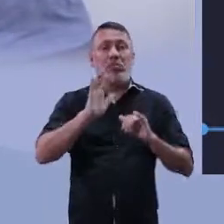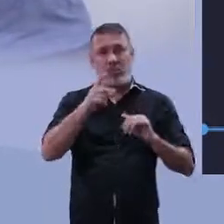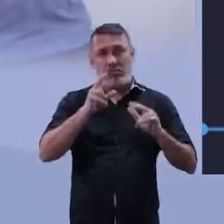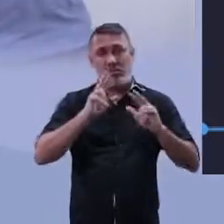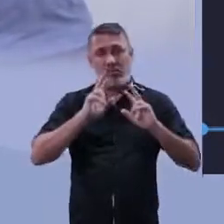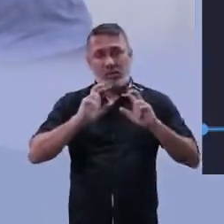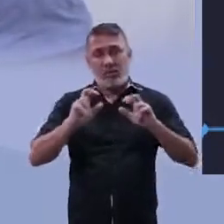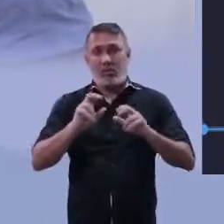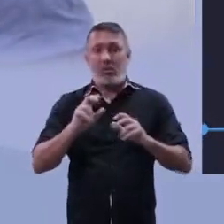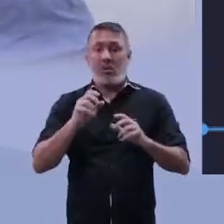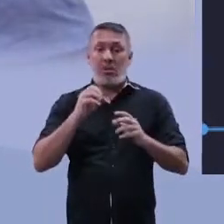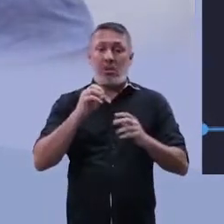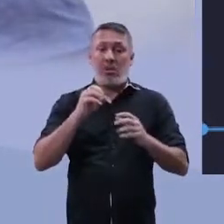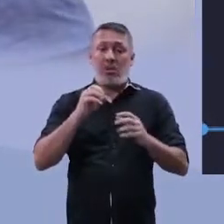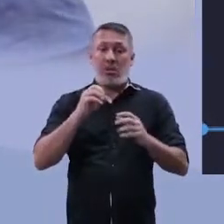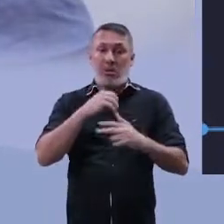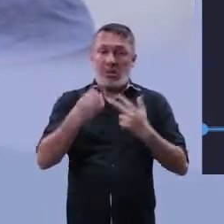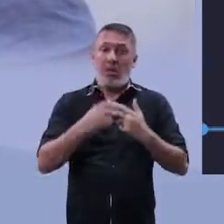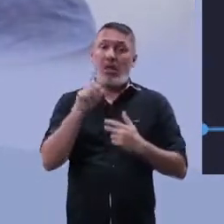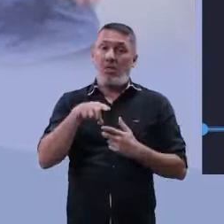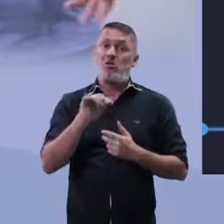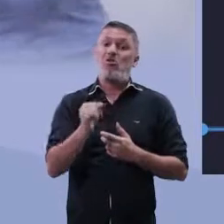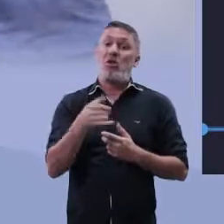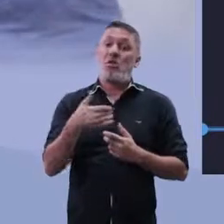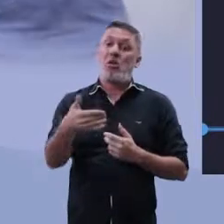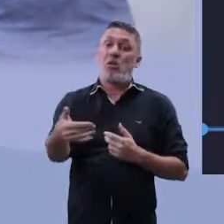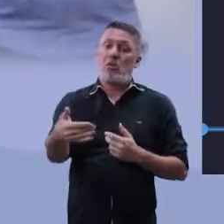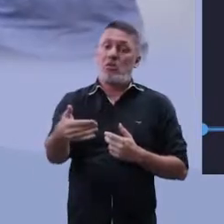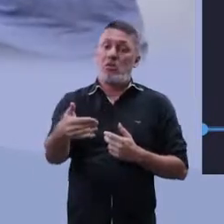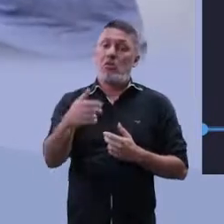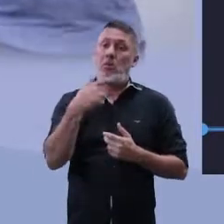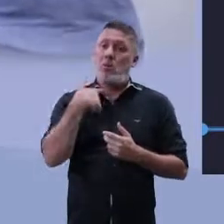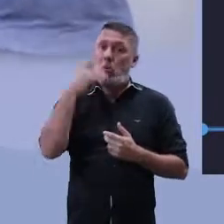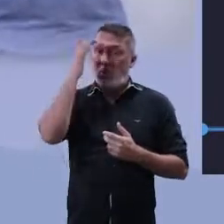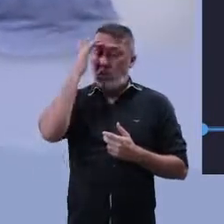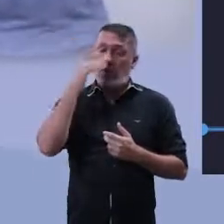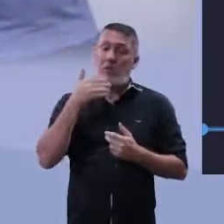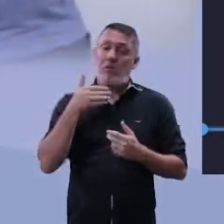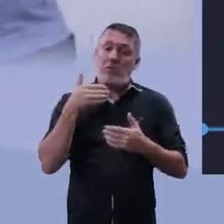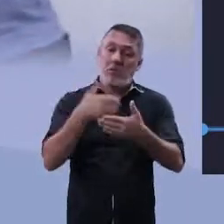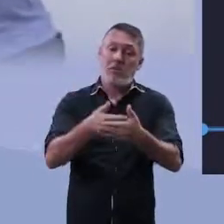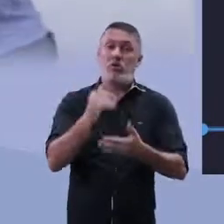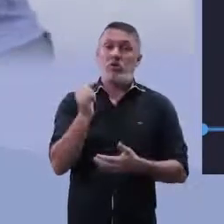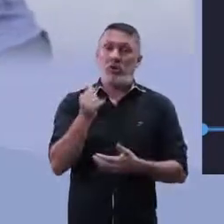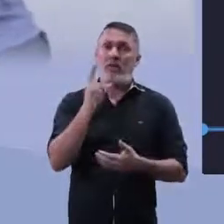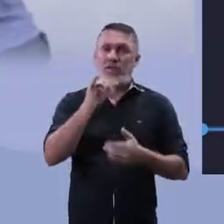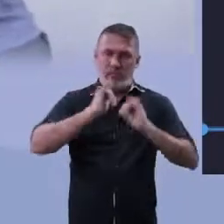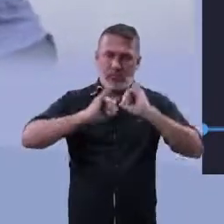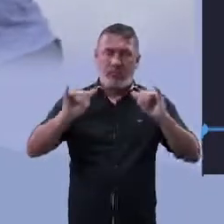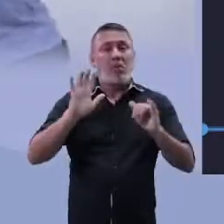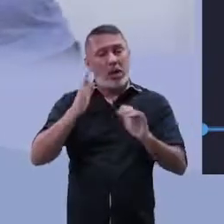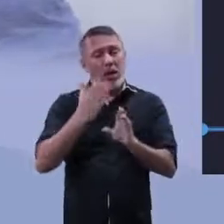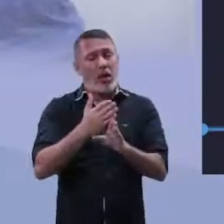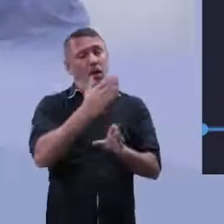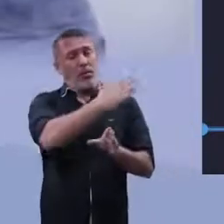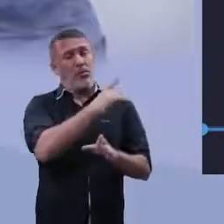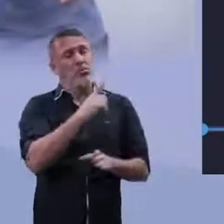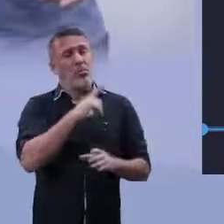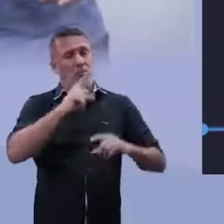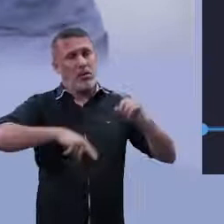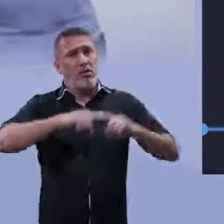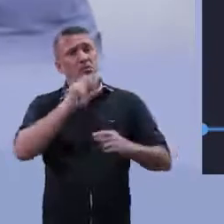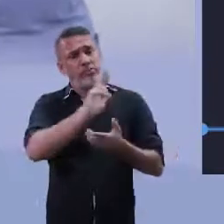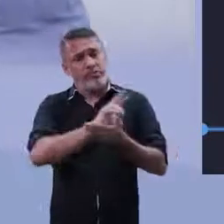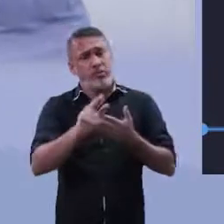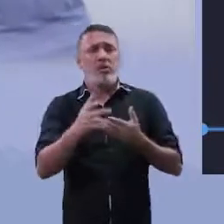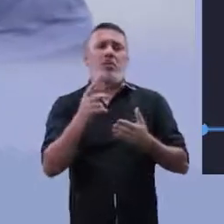Entretanto, percebemos que o Enem vai ser em janeiro. Então, acredito que o Enem, início de janeiro, deva lançar esse material. Só que já temos outros materiais